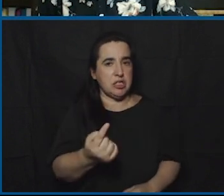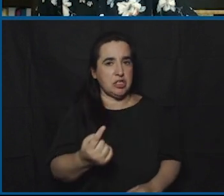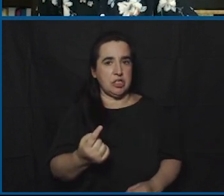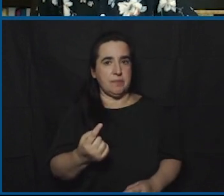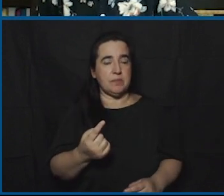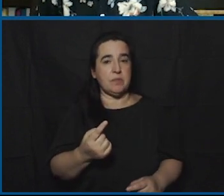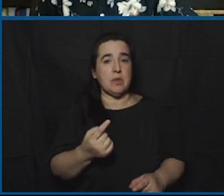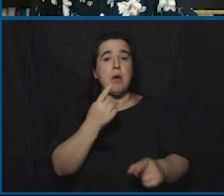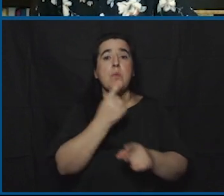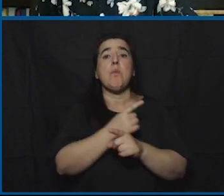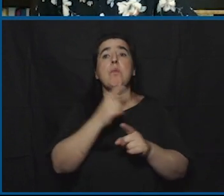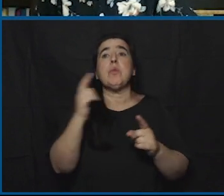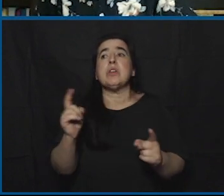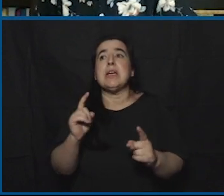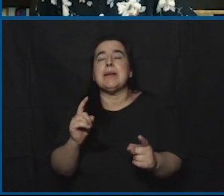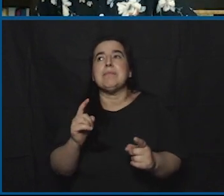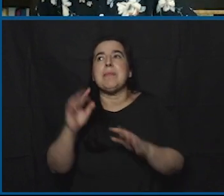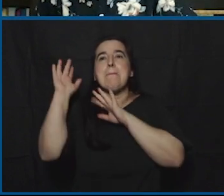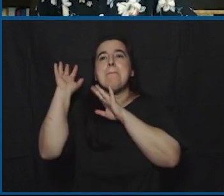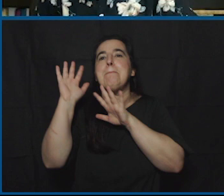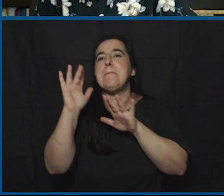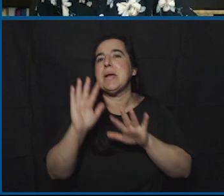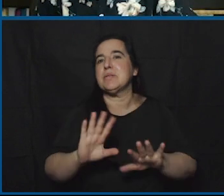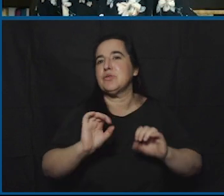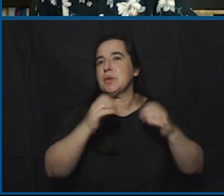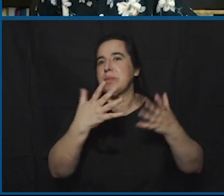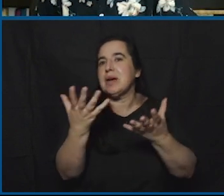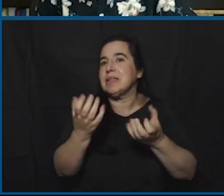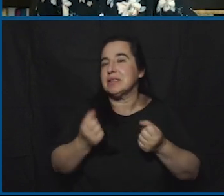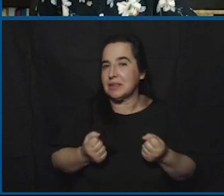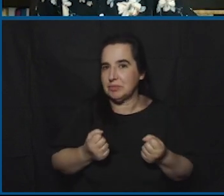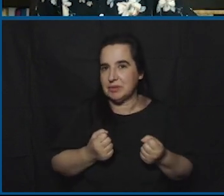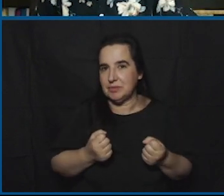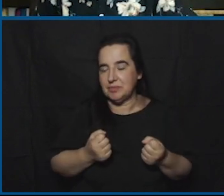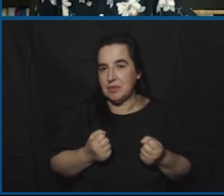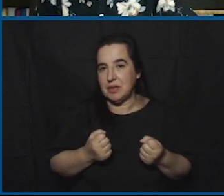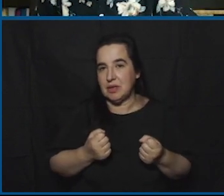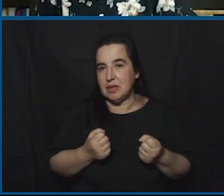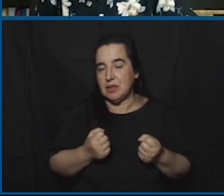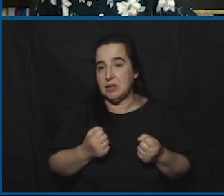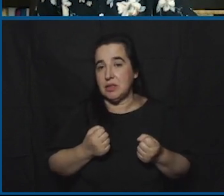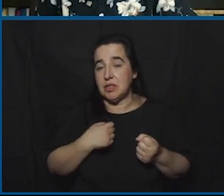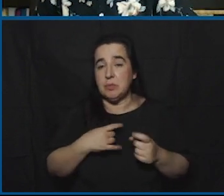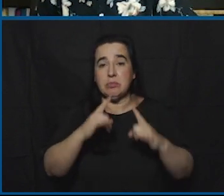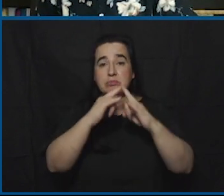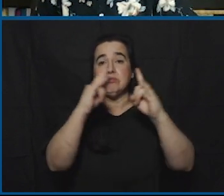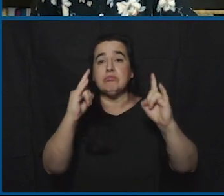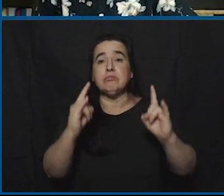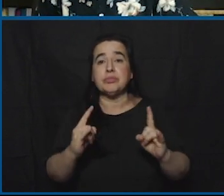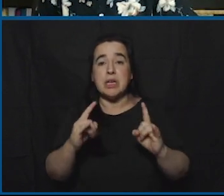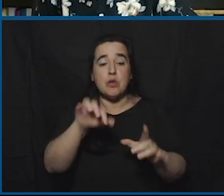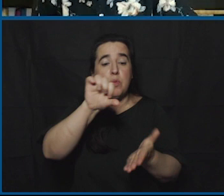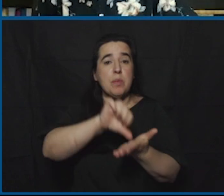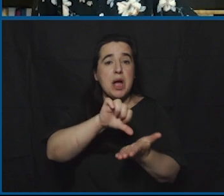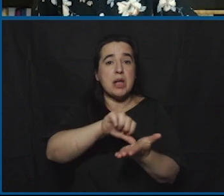o porquê que eles iam receber essas bênçãos primeiro. E diz: e porei o meu tabernáculo no meio de